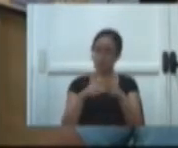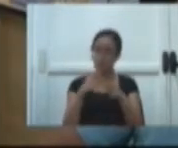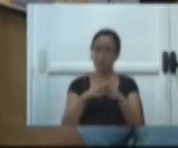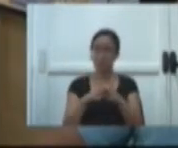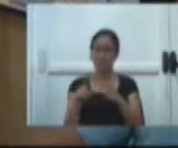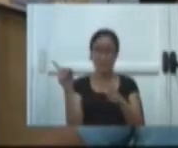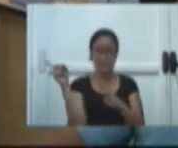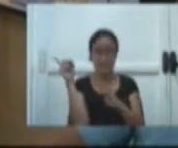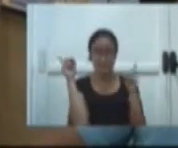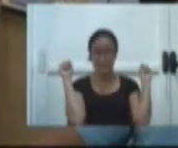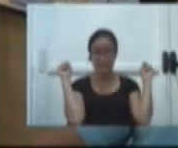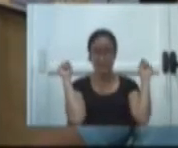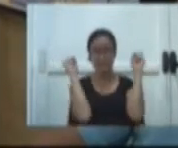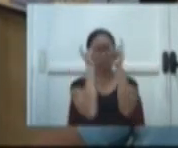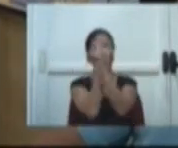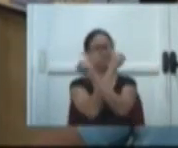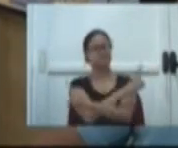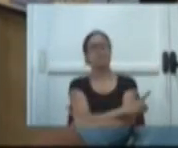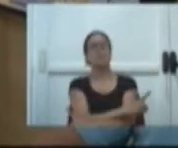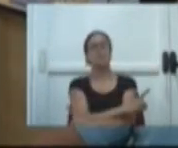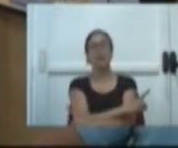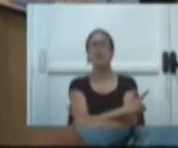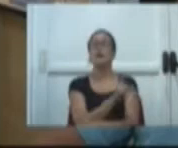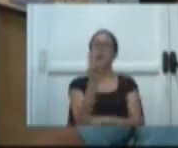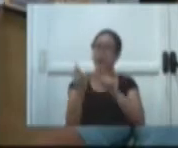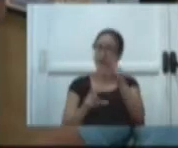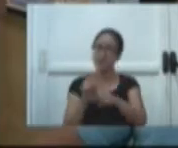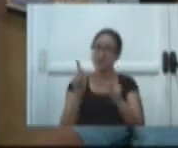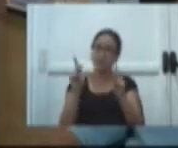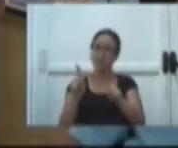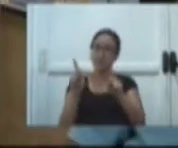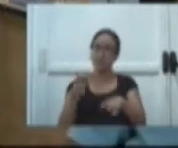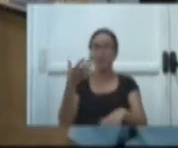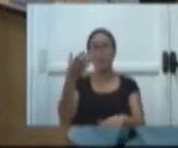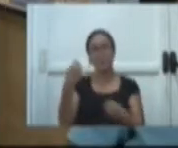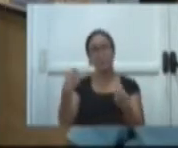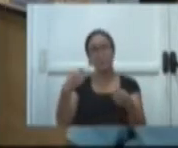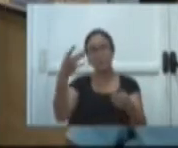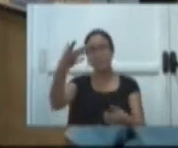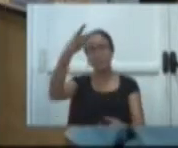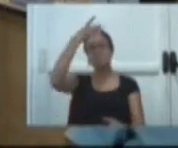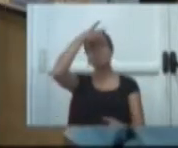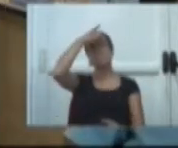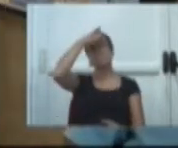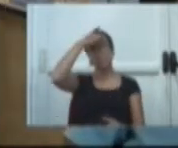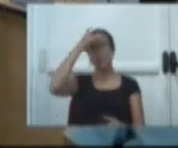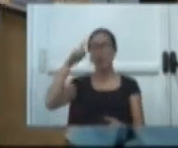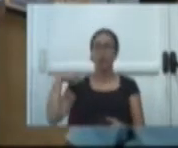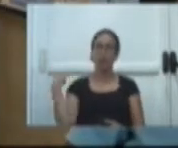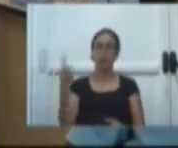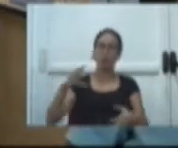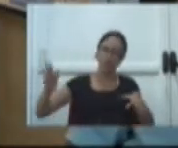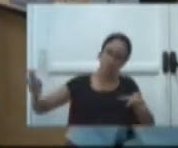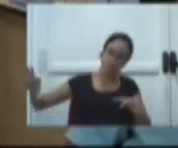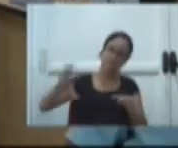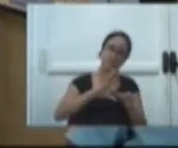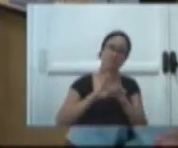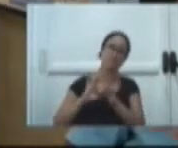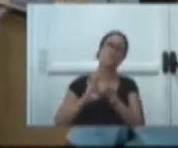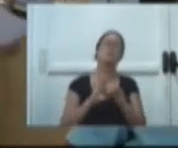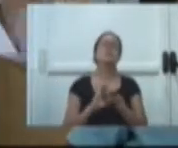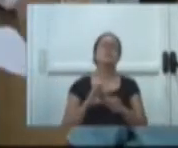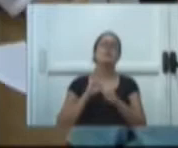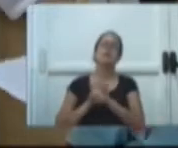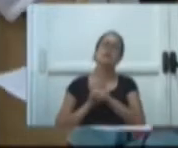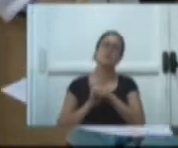que ser alertado, a população tem que ser conscientizada e todos nós temos que nos unirmos para isso. Muito obrigado pela parte,